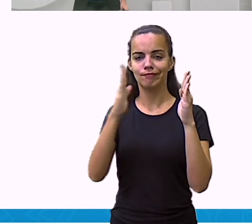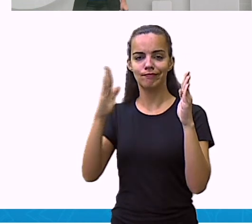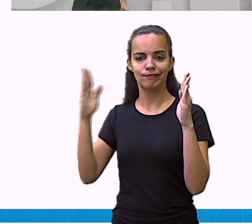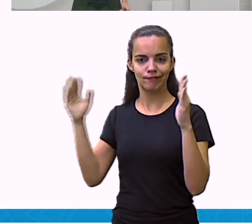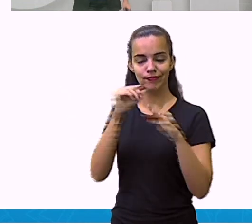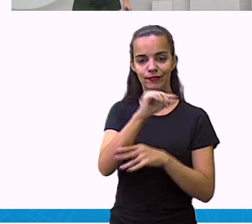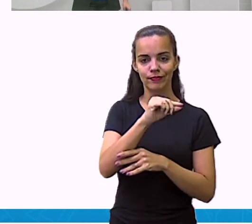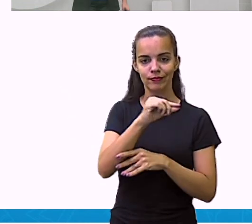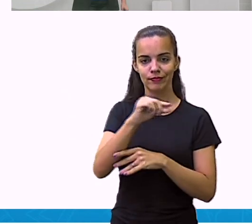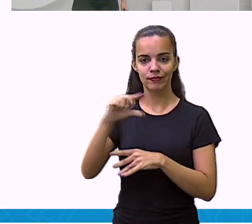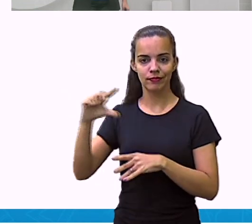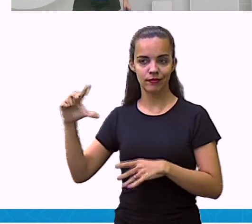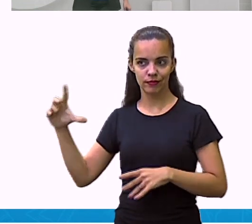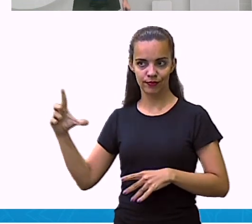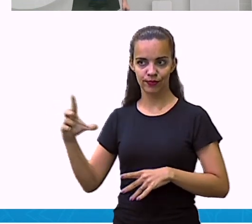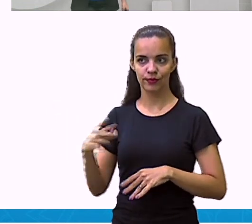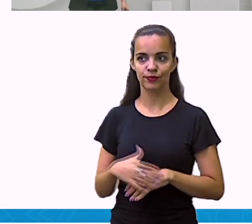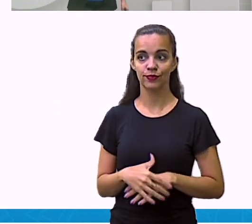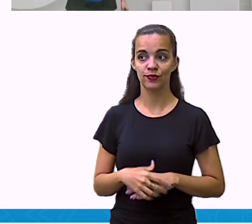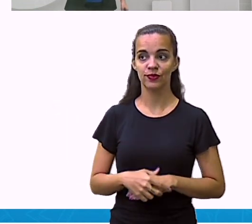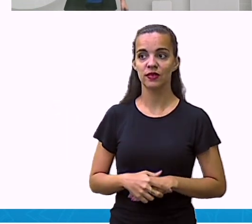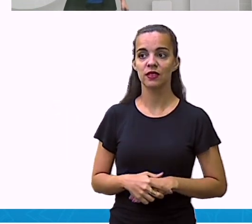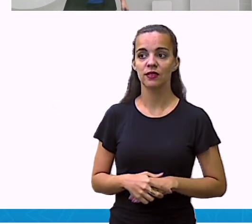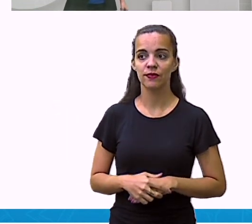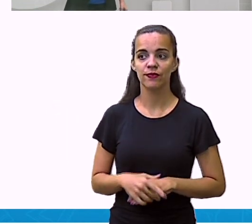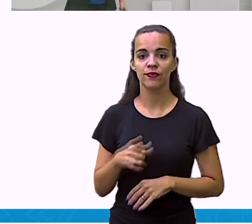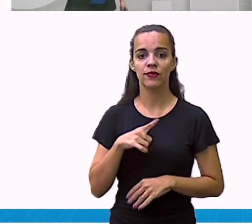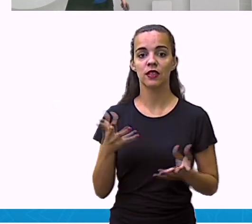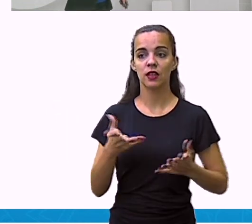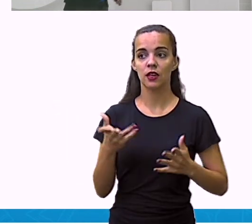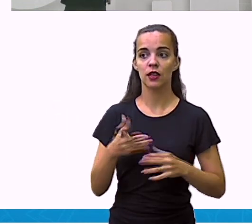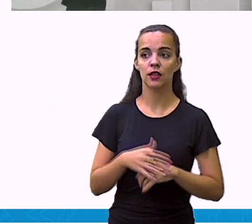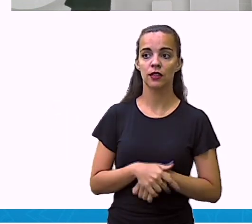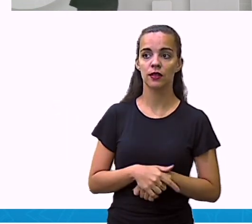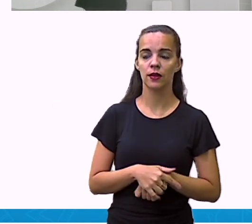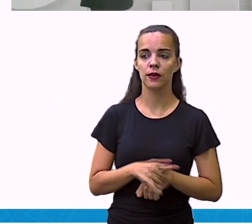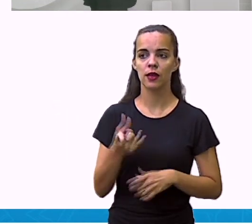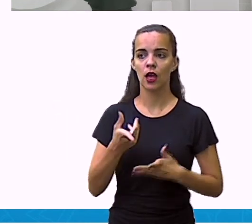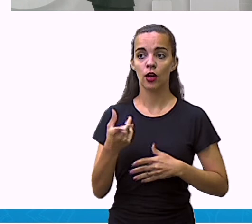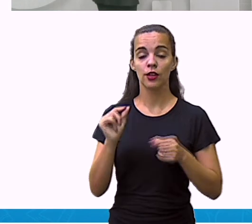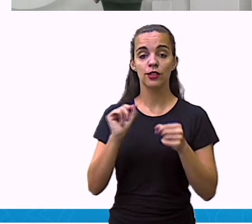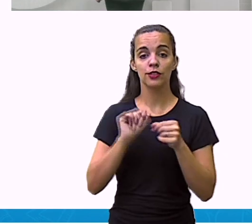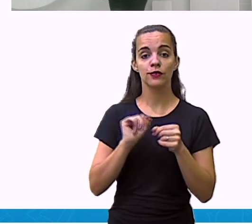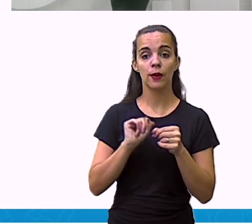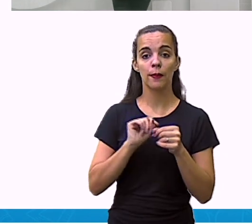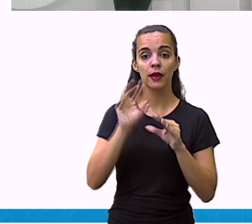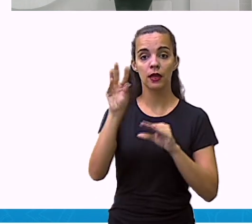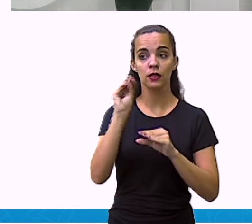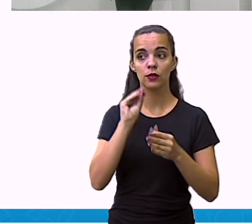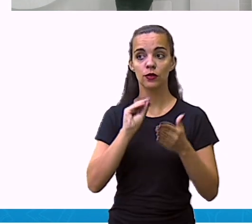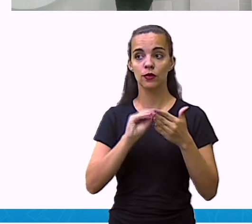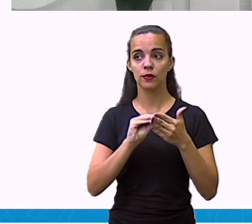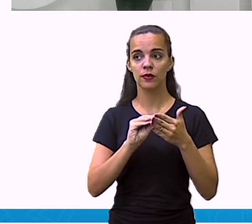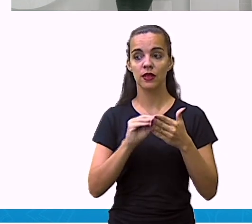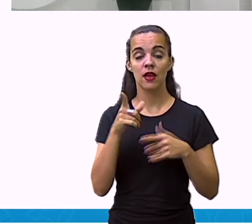crescente. Já no enunciado de agora, pede para que façamos em ordem